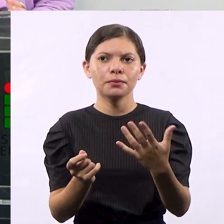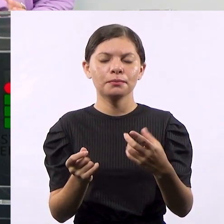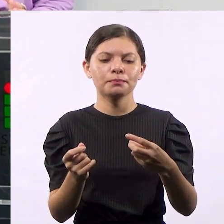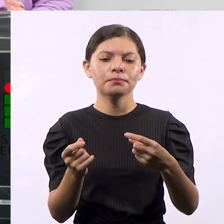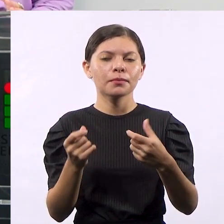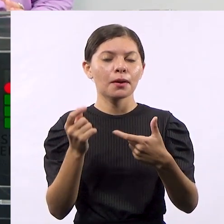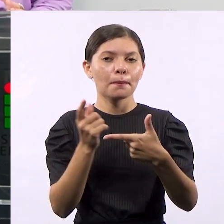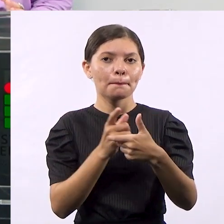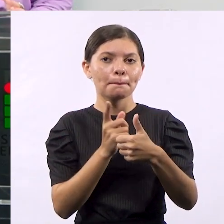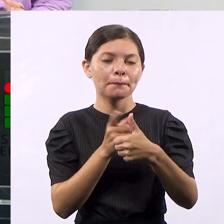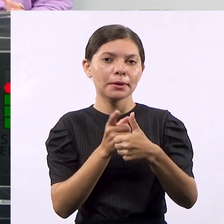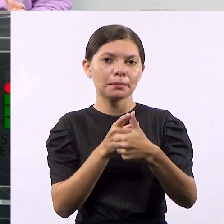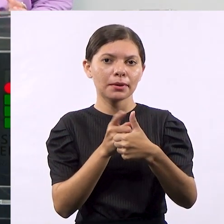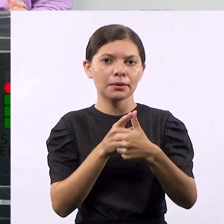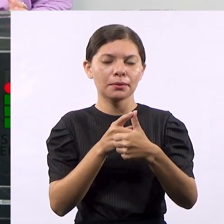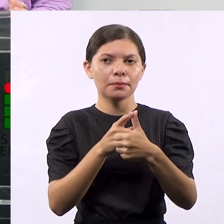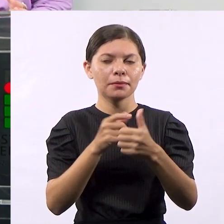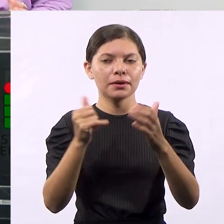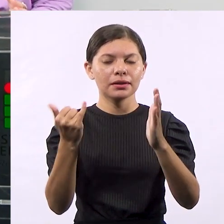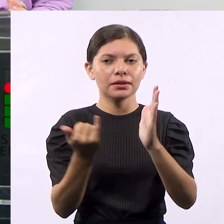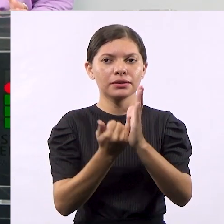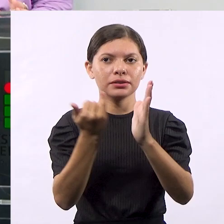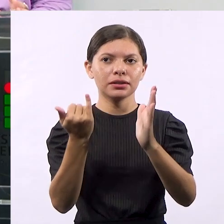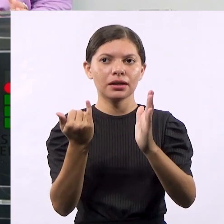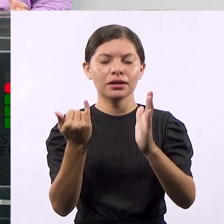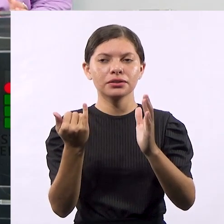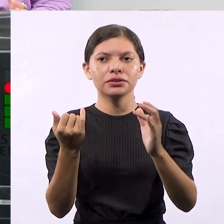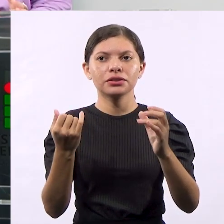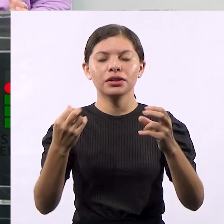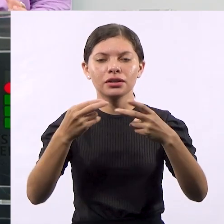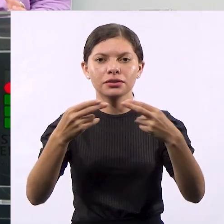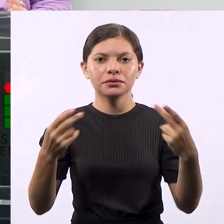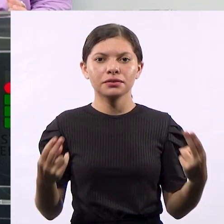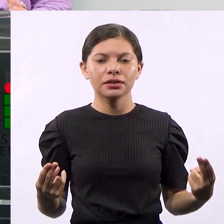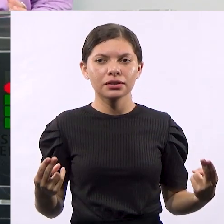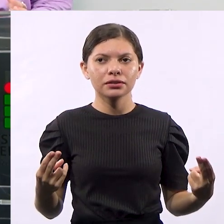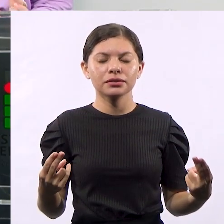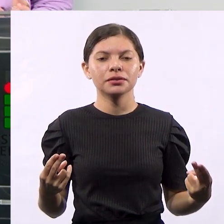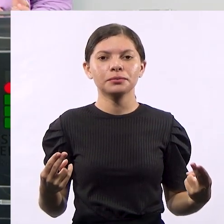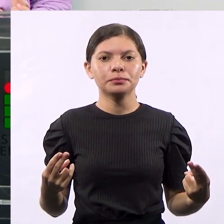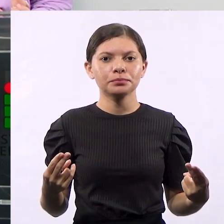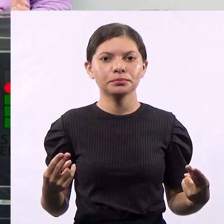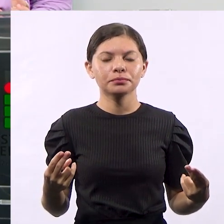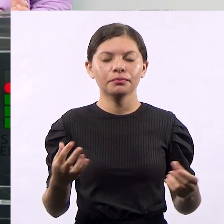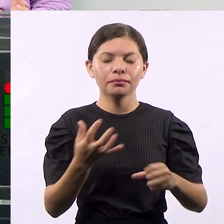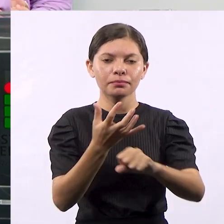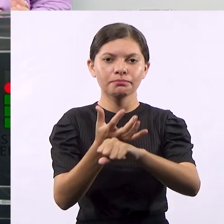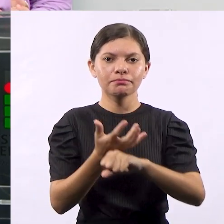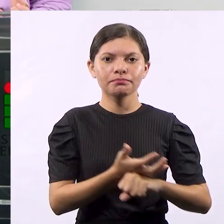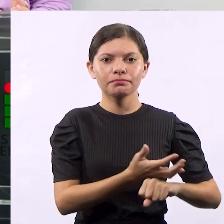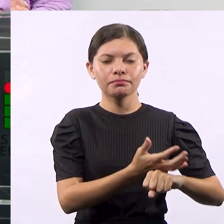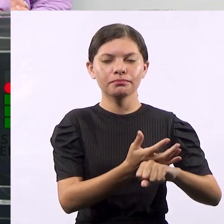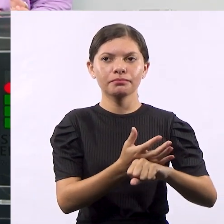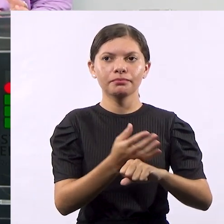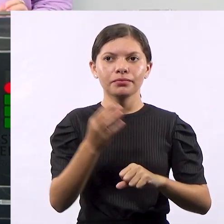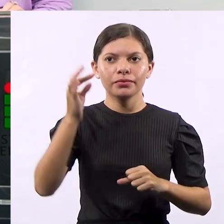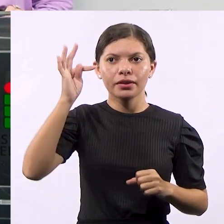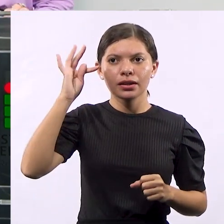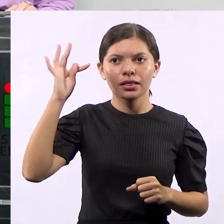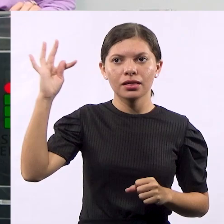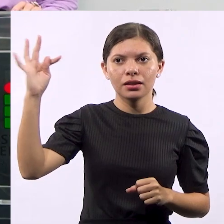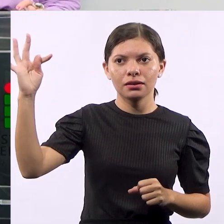é identidade e diferença e educação intercultural, que envolve as disciplinas teoria e prática da educação